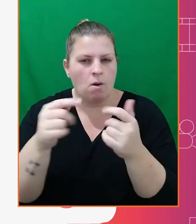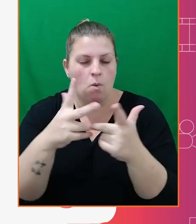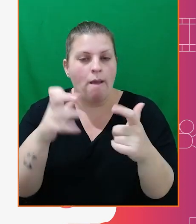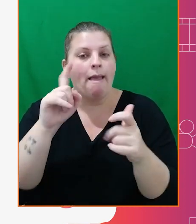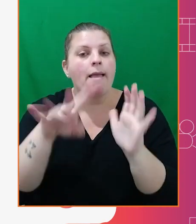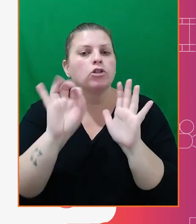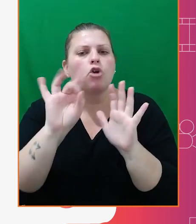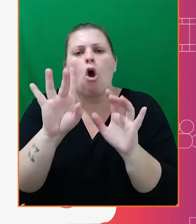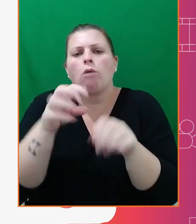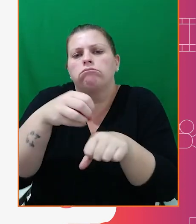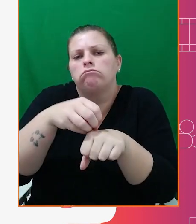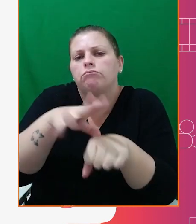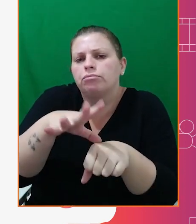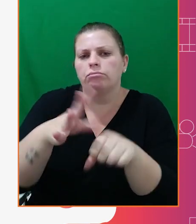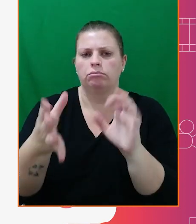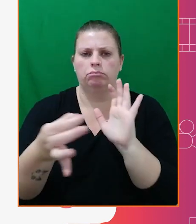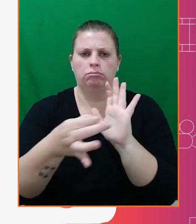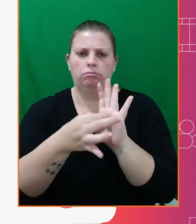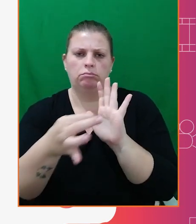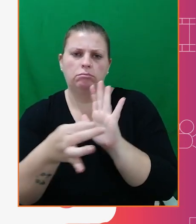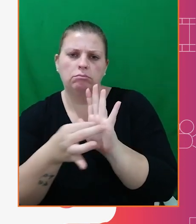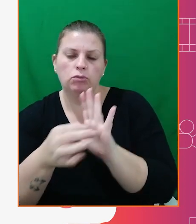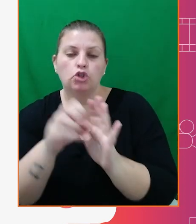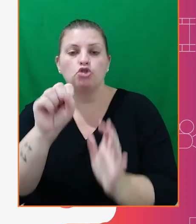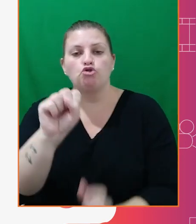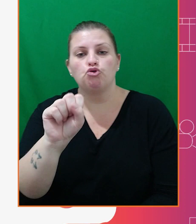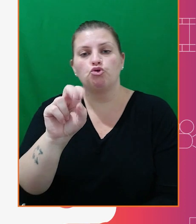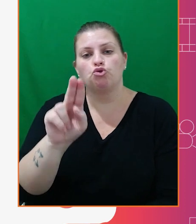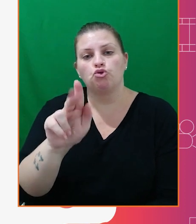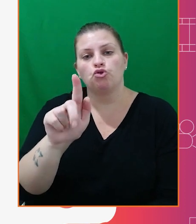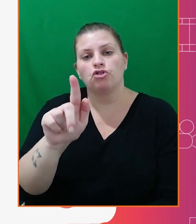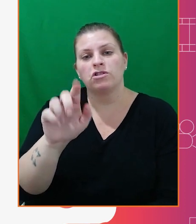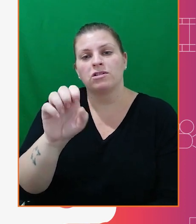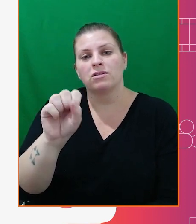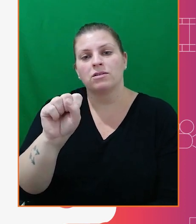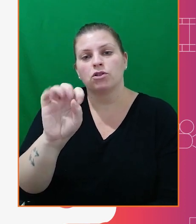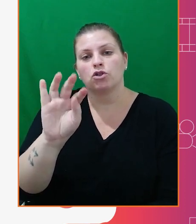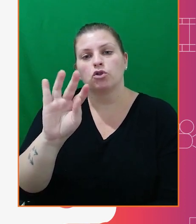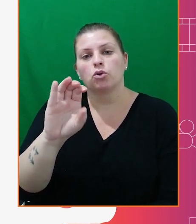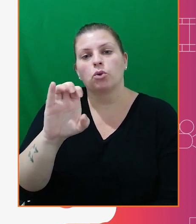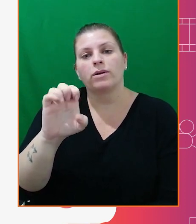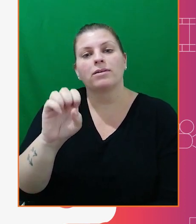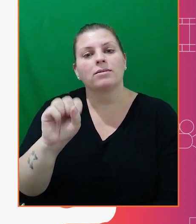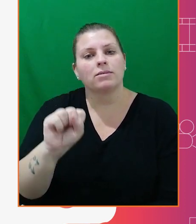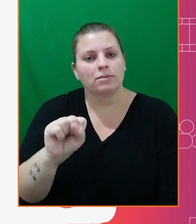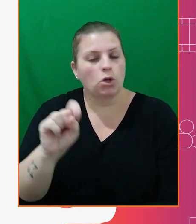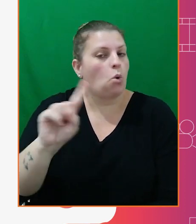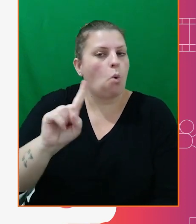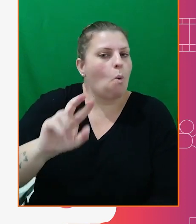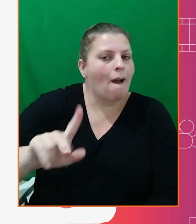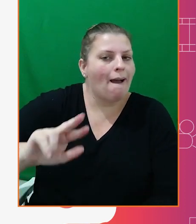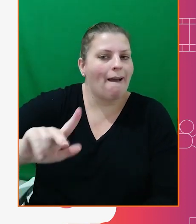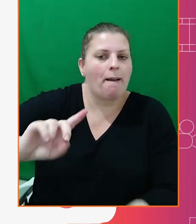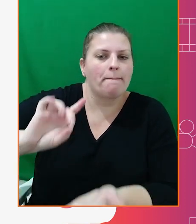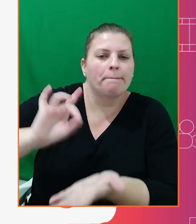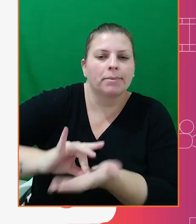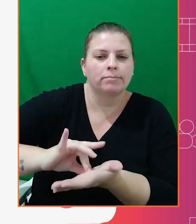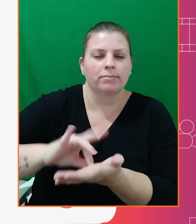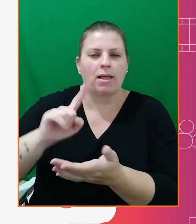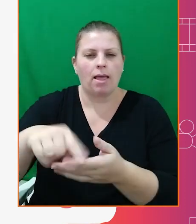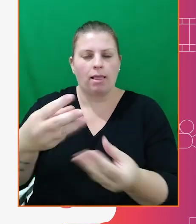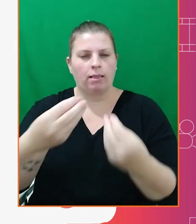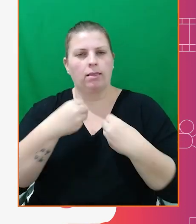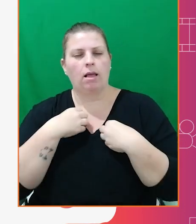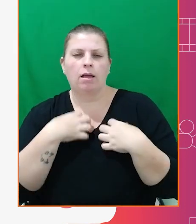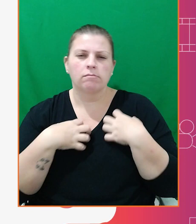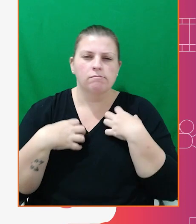são sugestões das composições. Eles não são exatos. É mais uma sensação